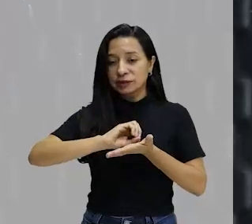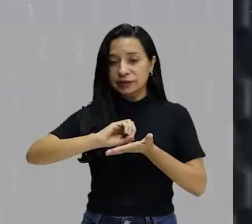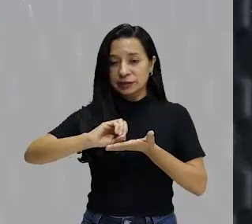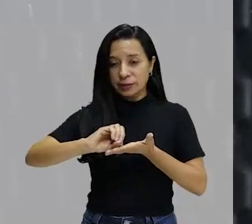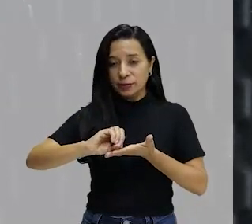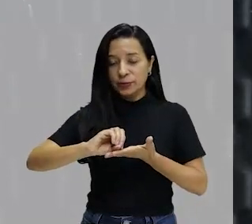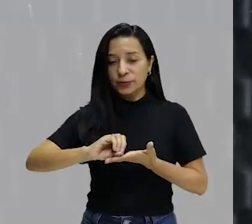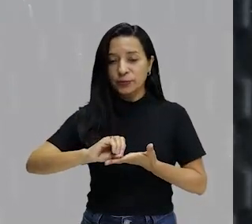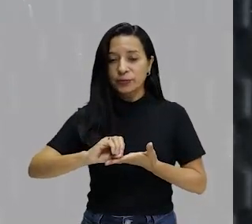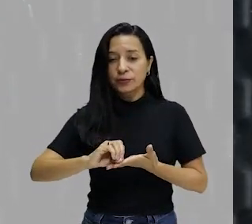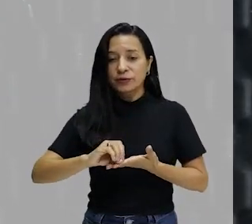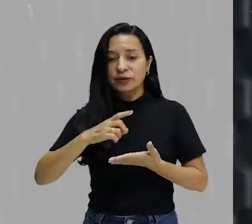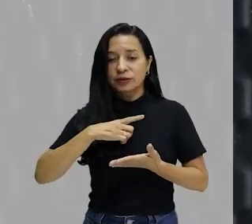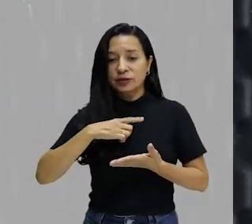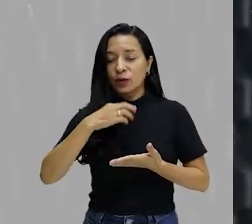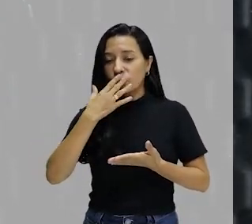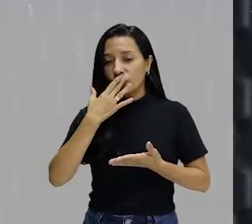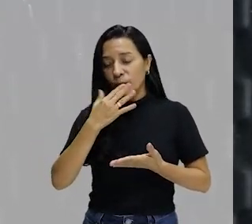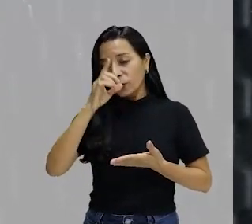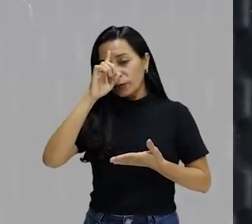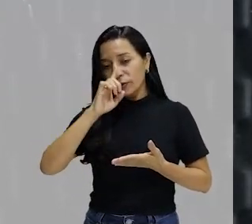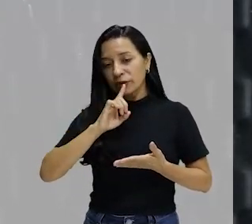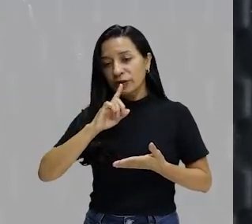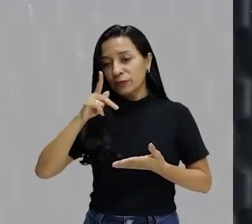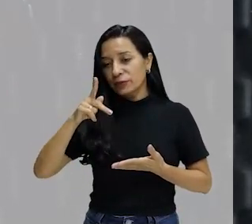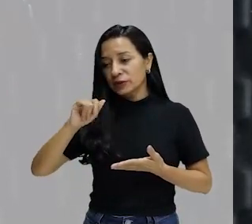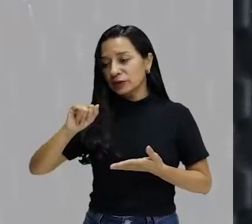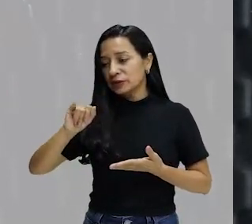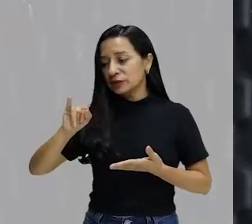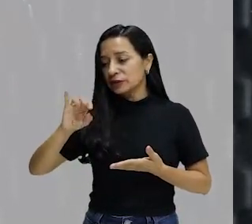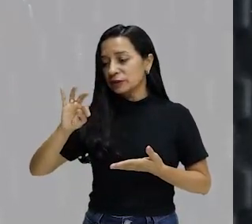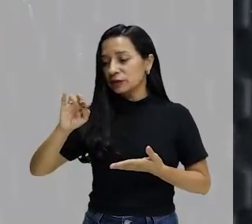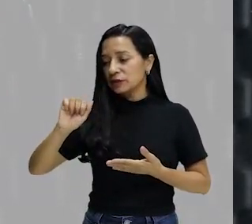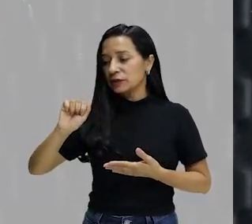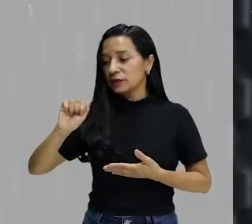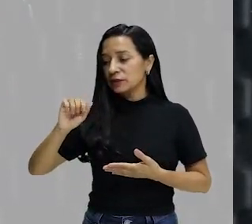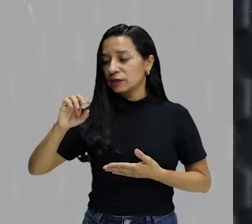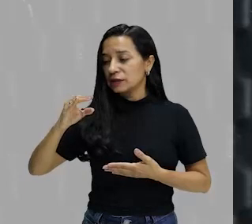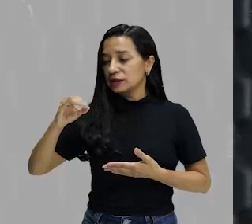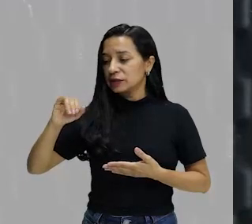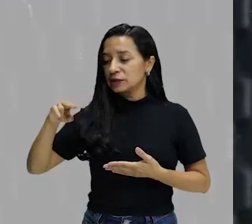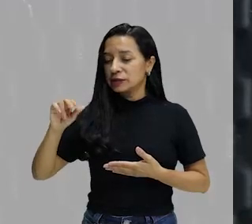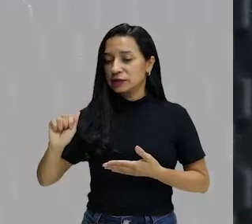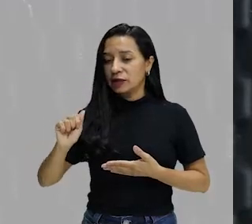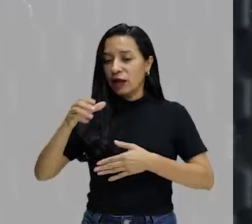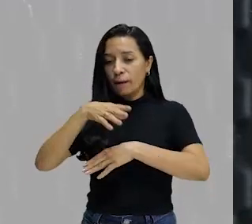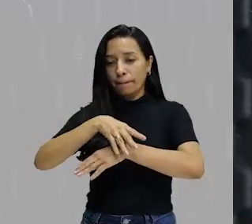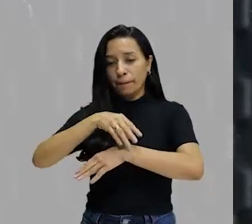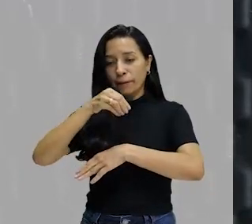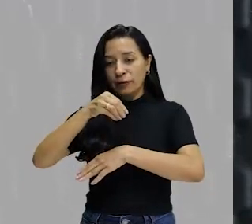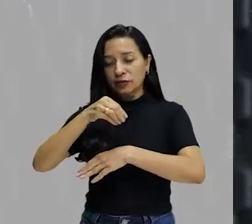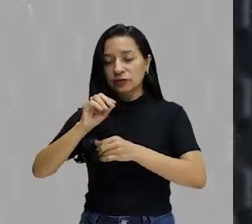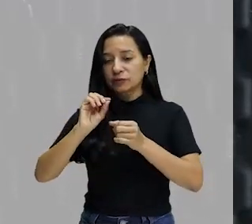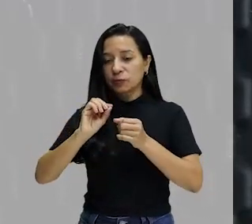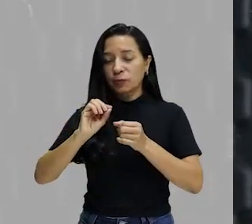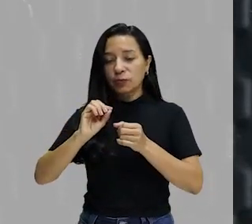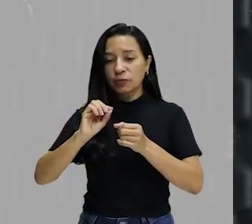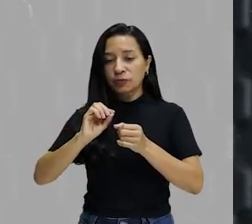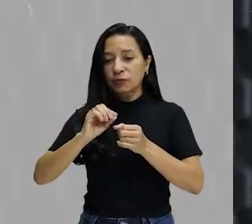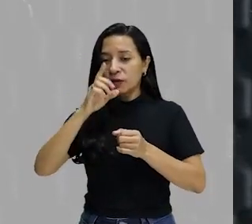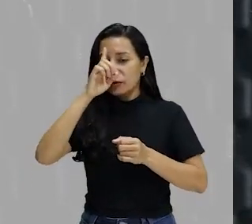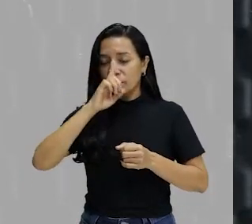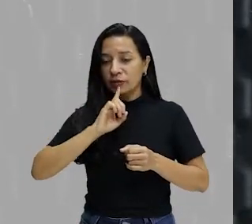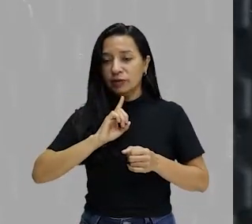o pigmento amarelo, que é a psitacina. Então, a plumagem desse animal vai ser amarela. Então, esse